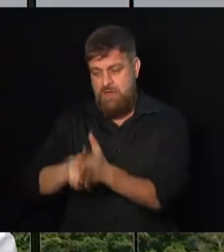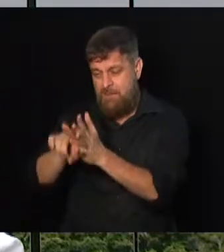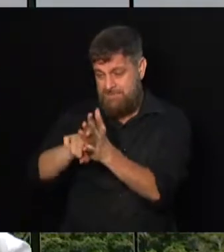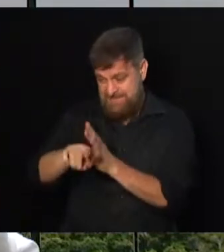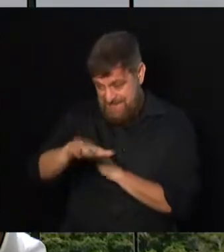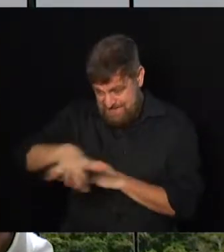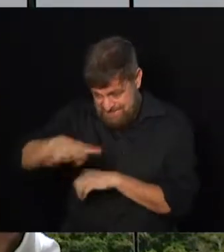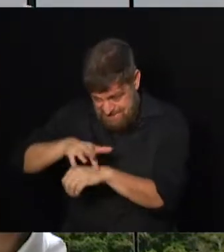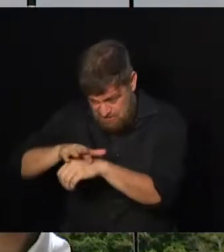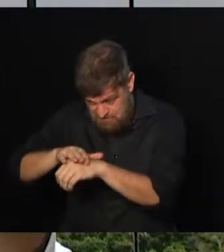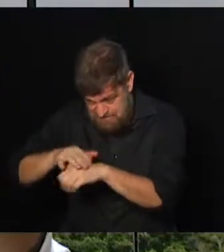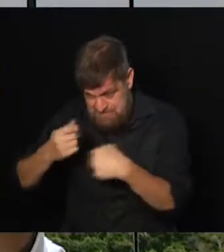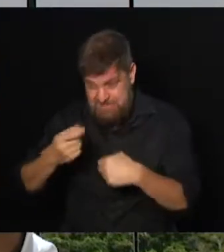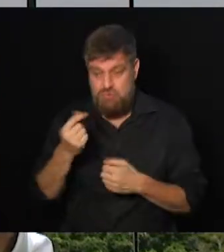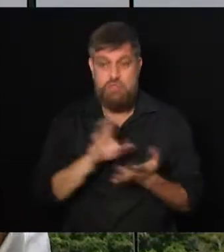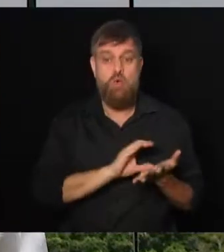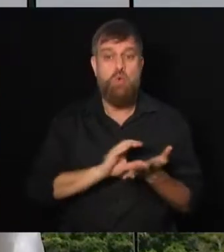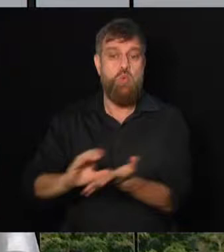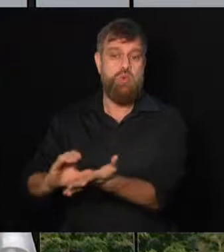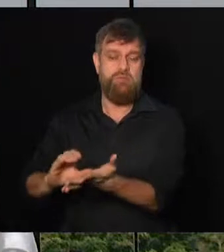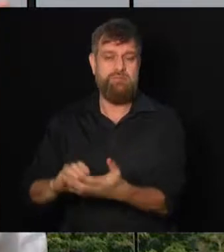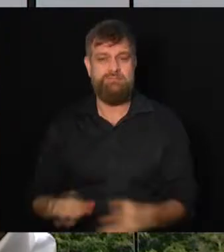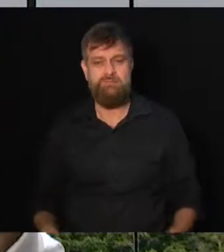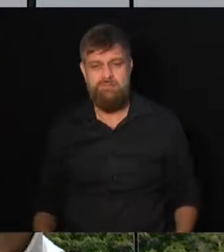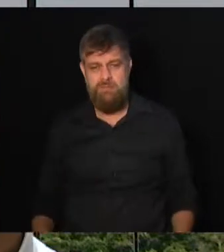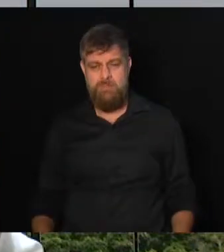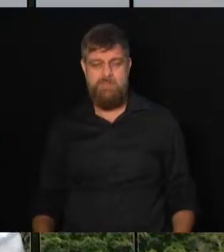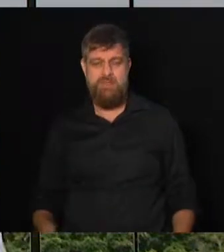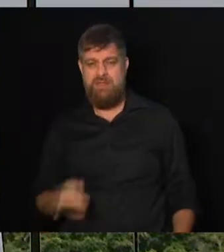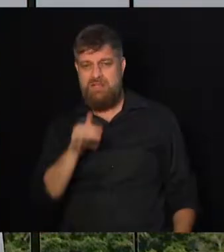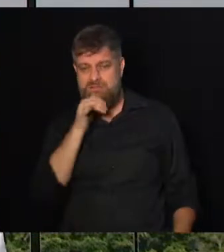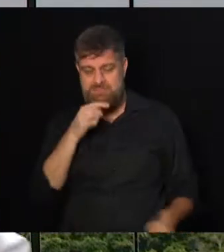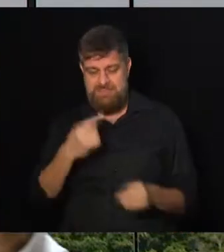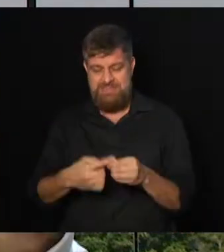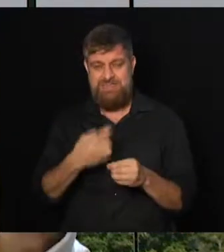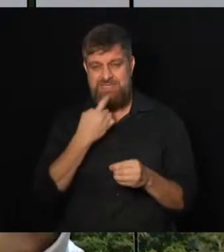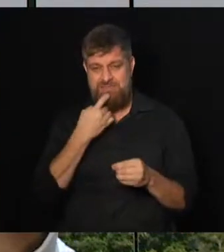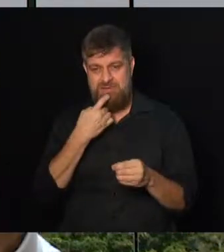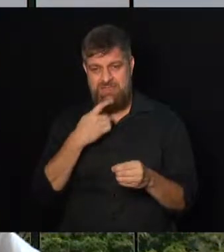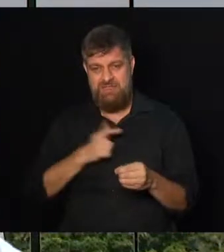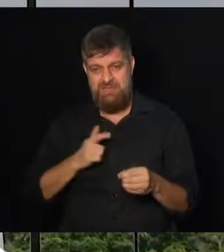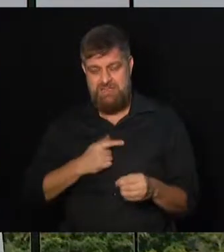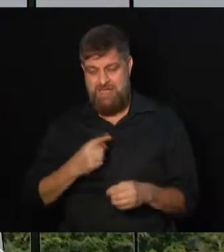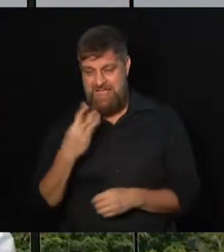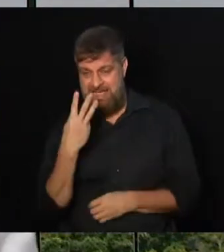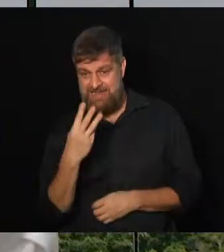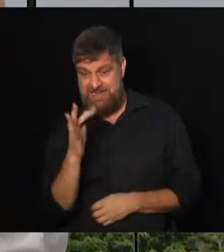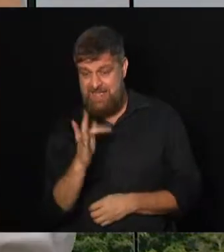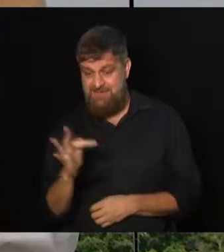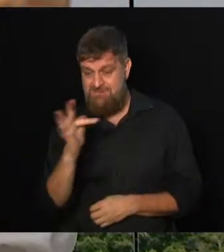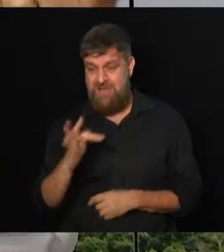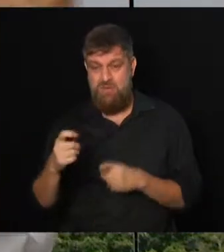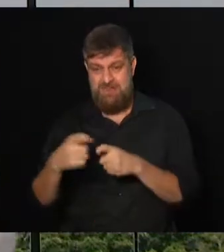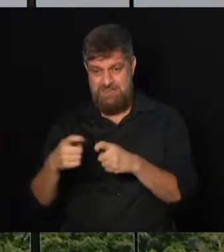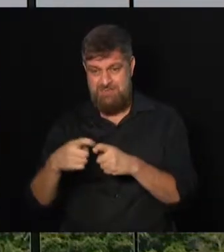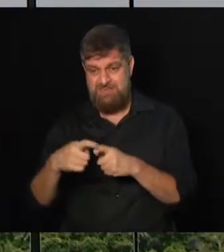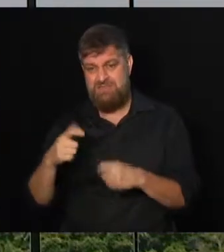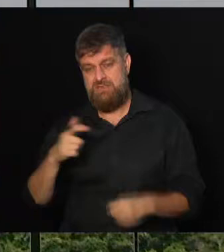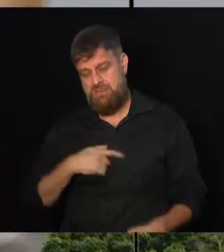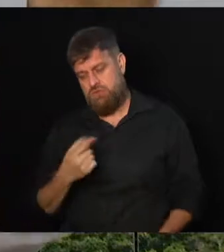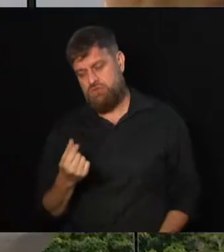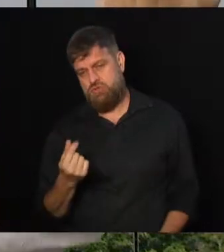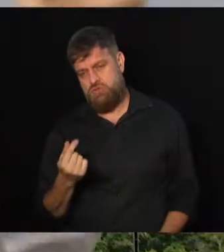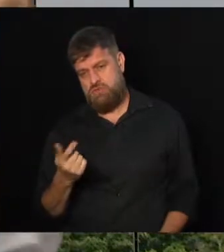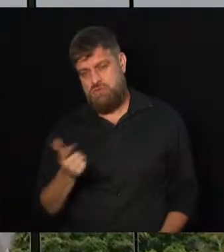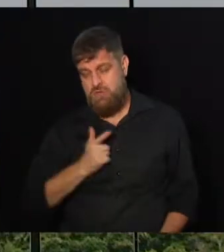epidemiologicamente. Agora, se você tem, como na região metropolitana de Campinas, temos 3 grandes faculdades de medicina, se você tem recursos